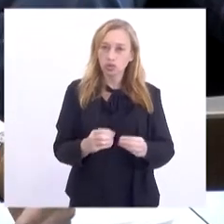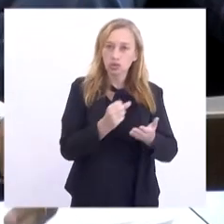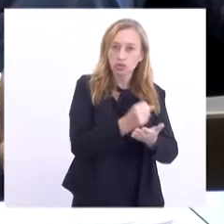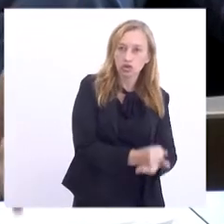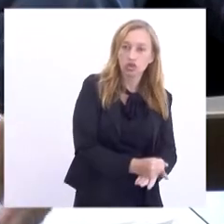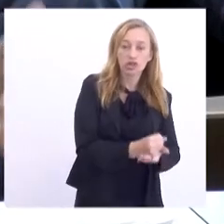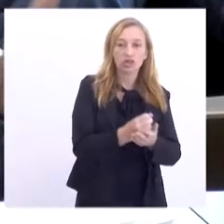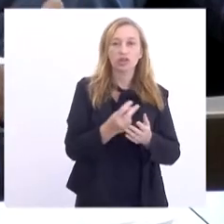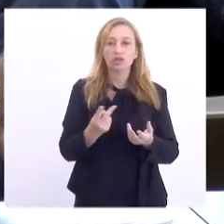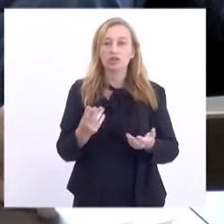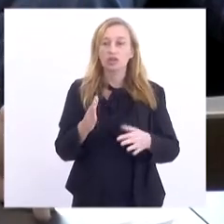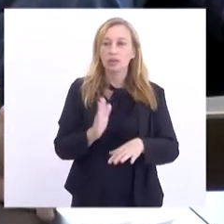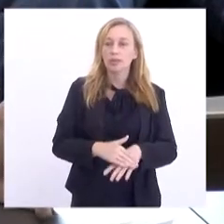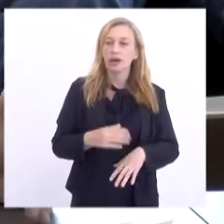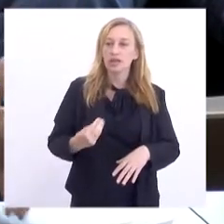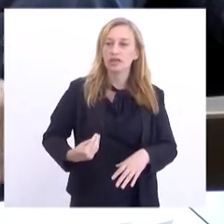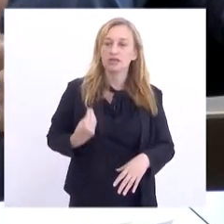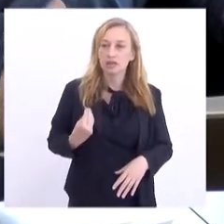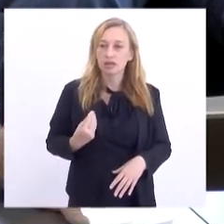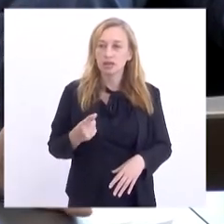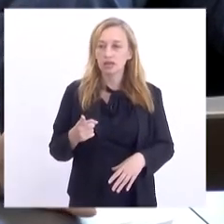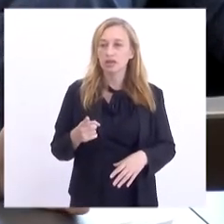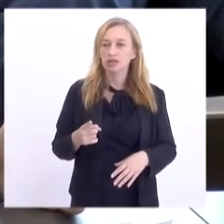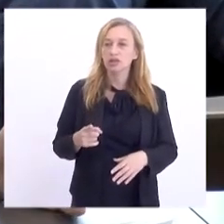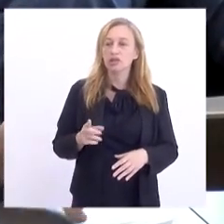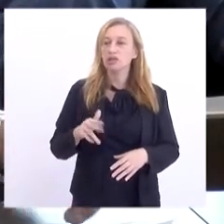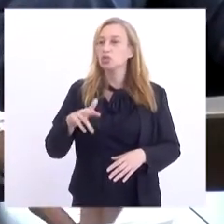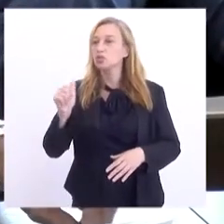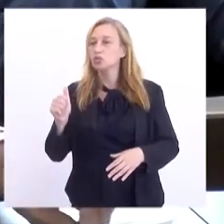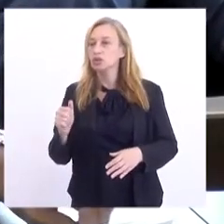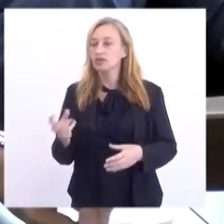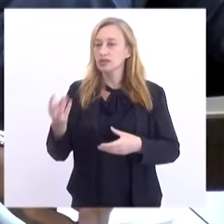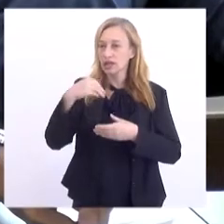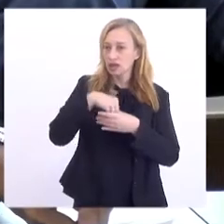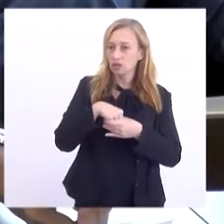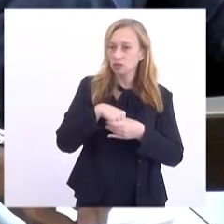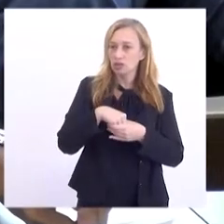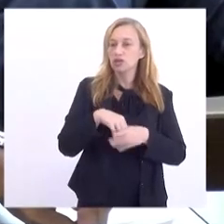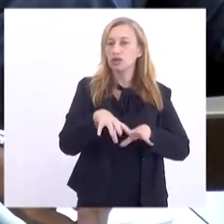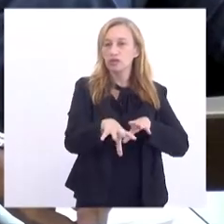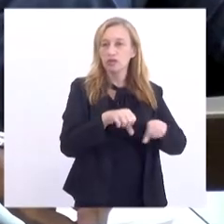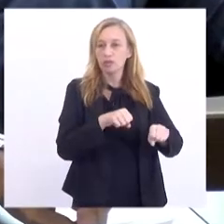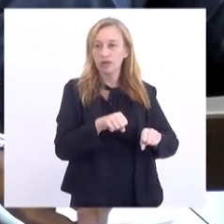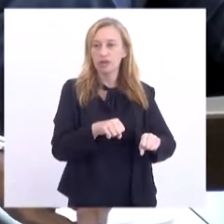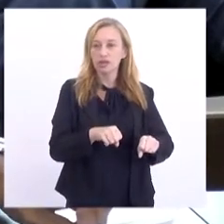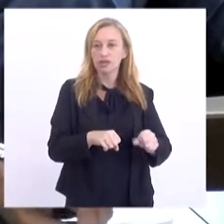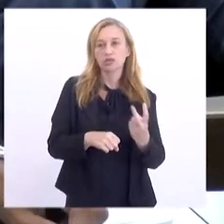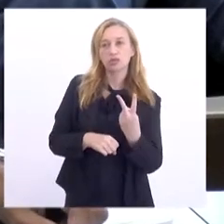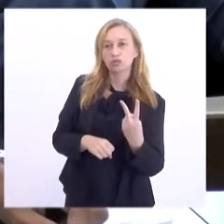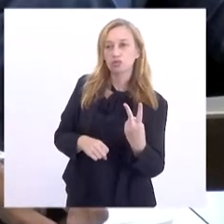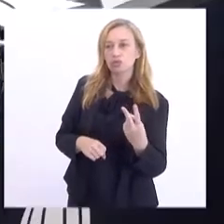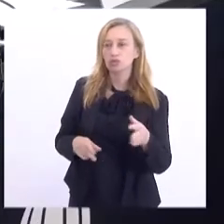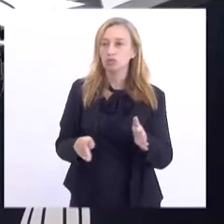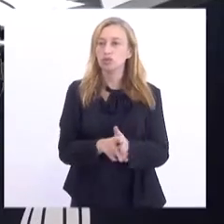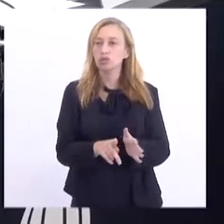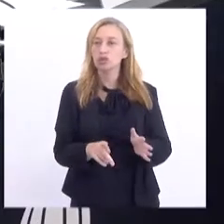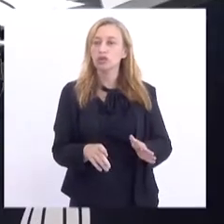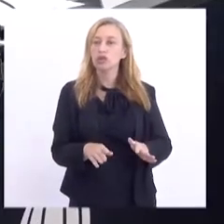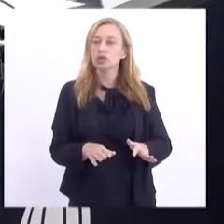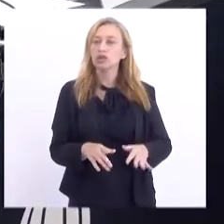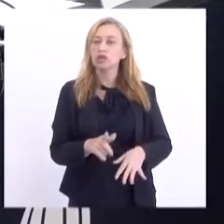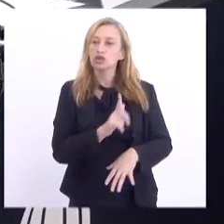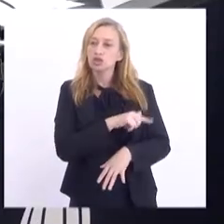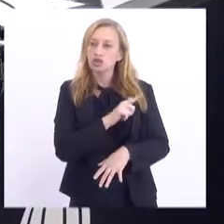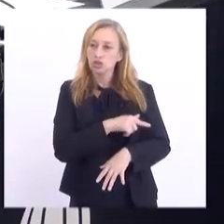sustentações orais a gente está mais presente do que do que jamais esteve dentro e da formação da jurisprudência do gostar a demanda do gestor